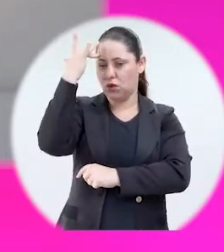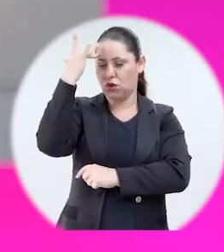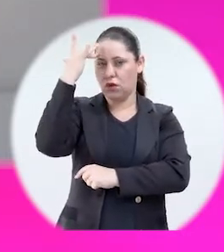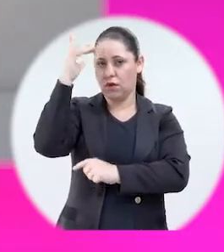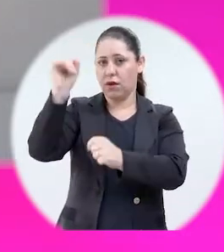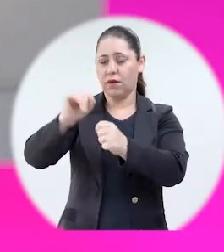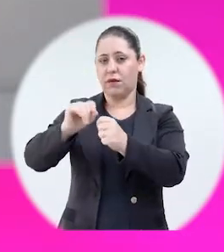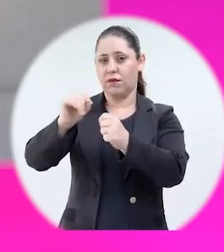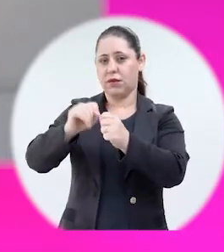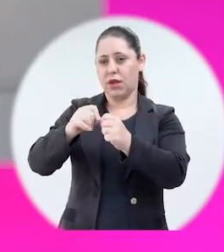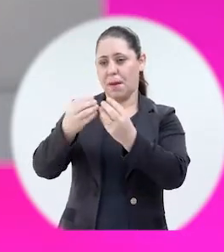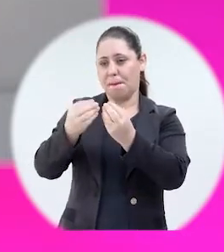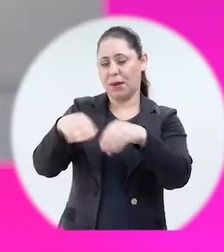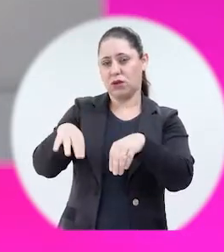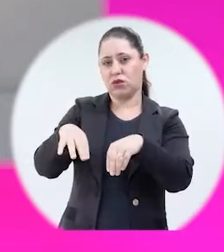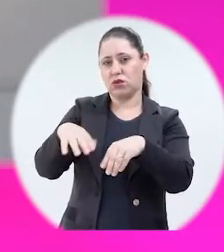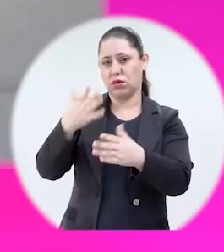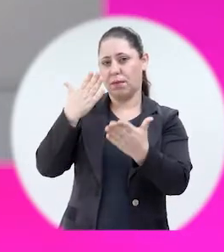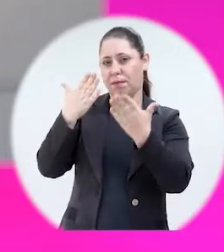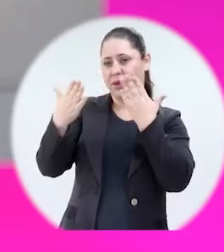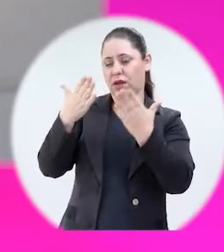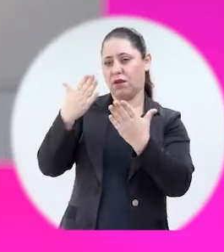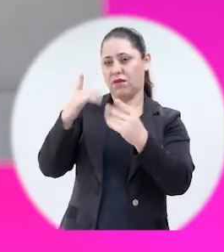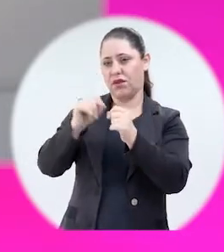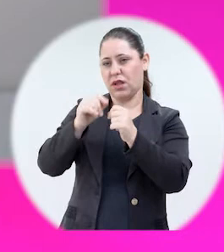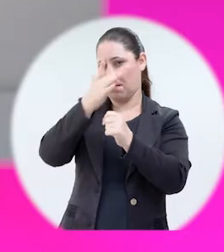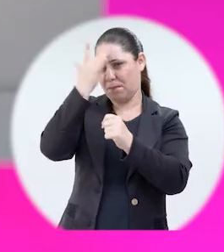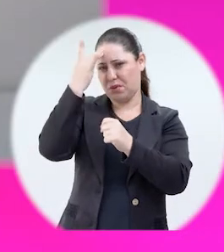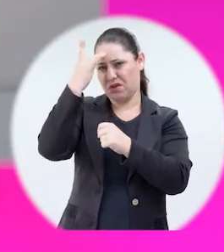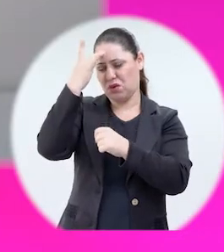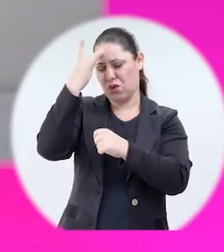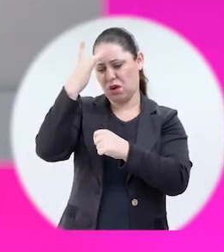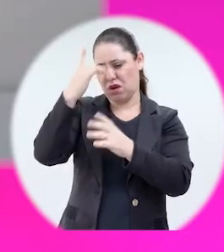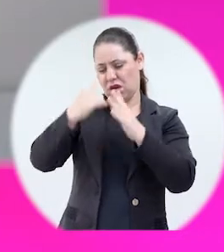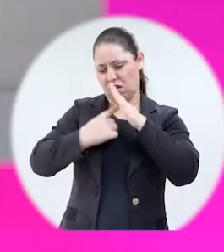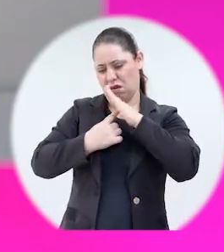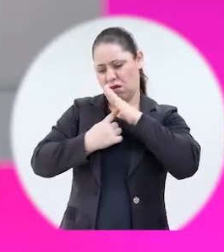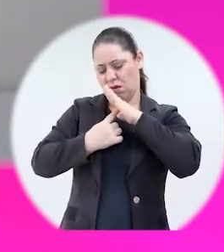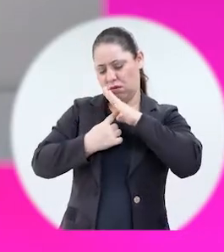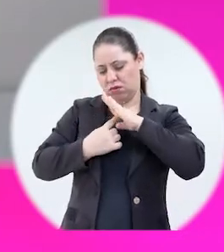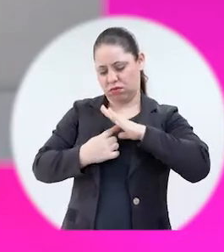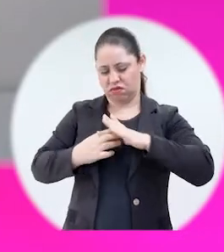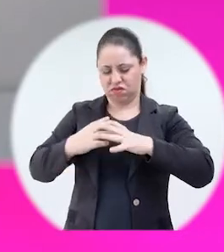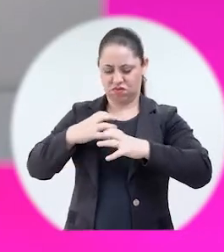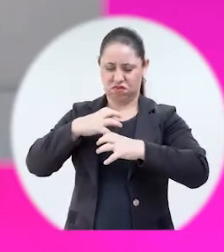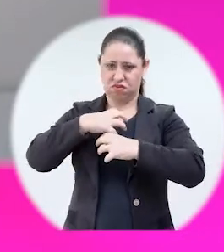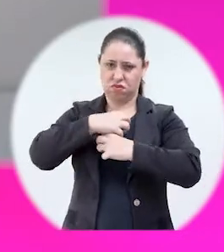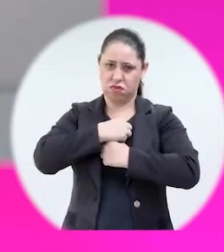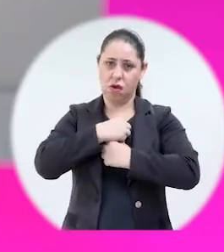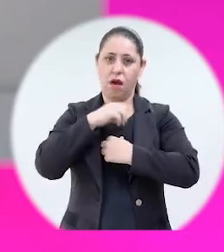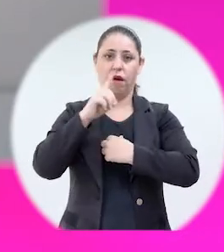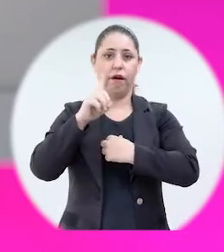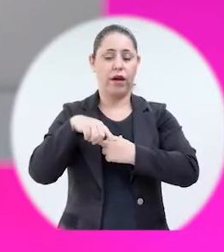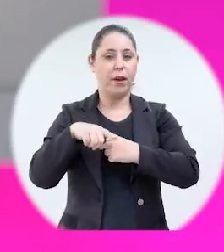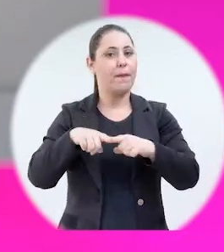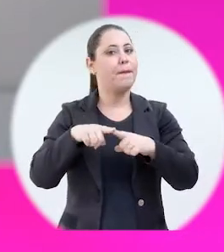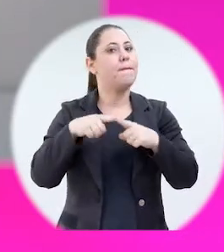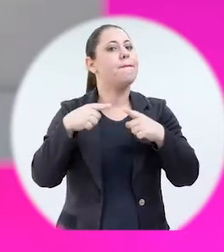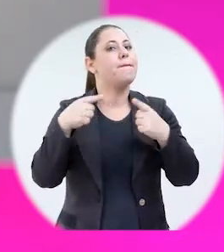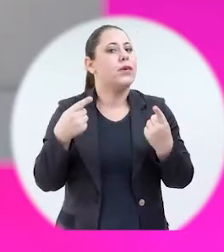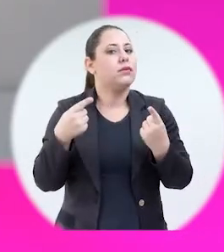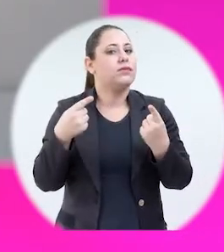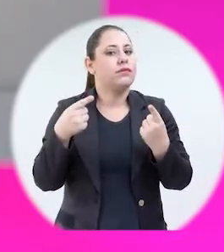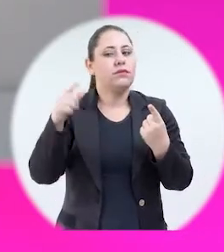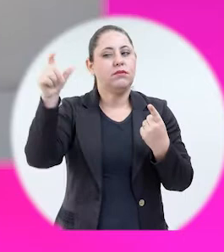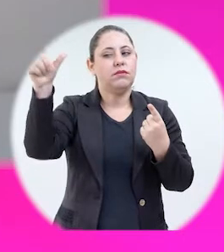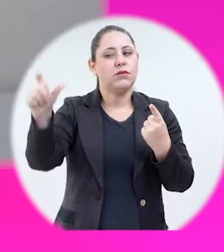vai causar um dano psicológico, uma baixa autoestima, uma diminuição dessa mulher. Só